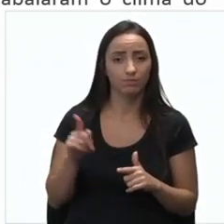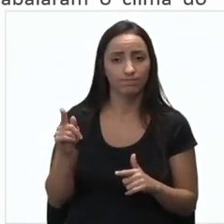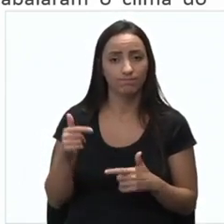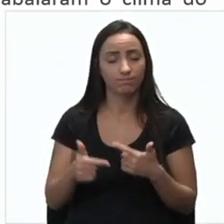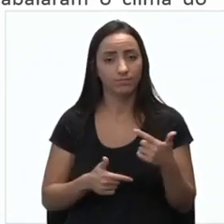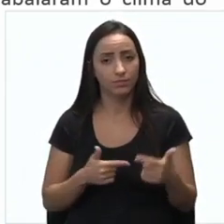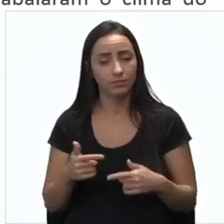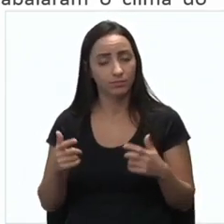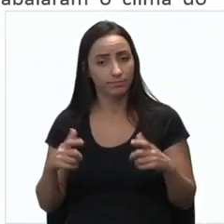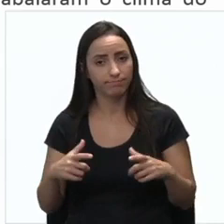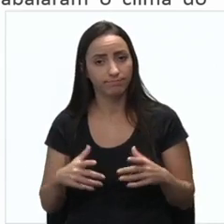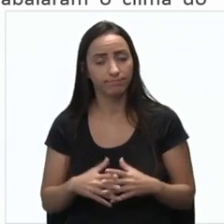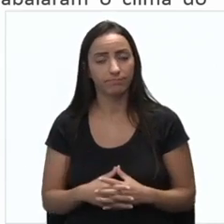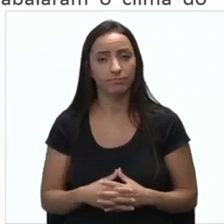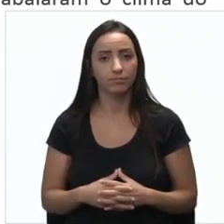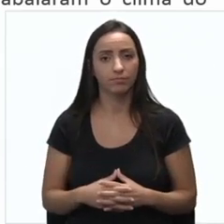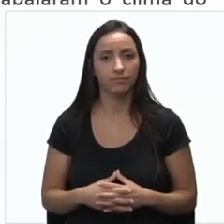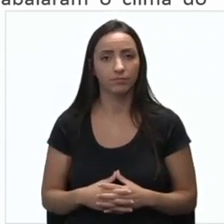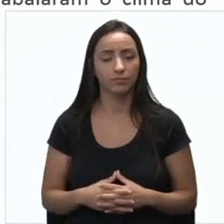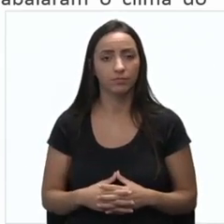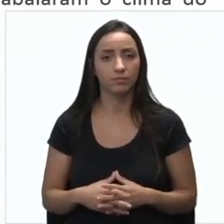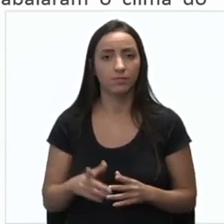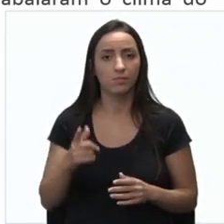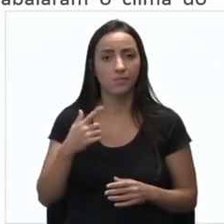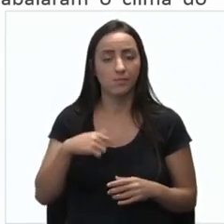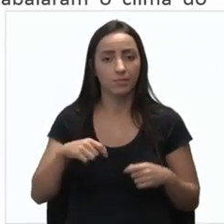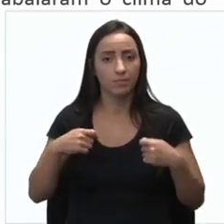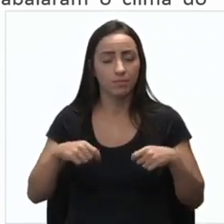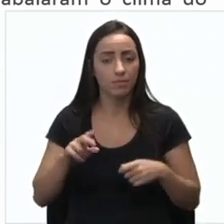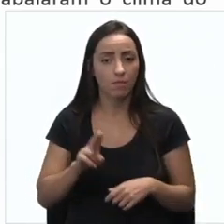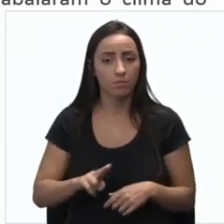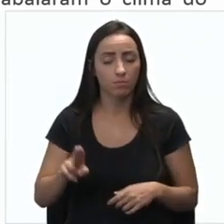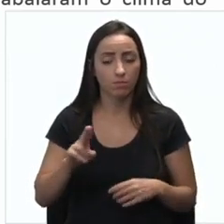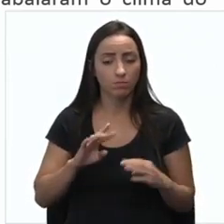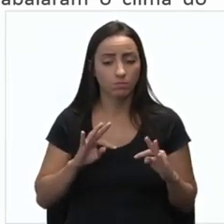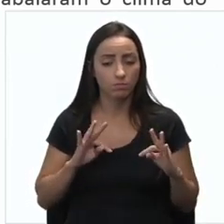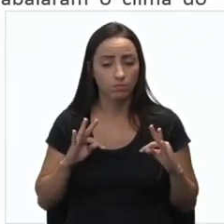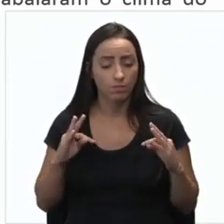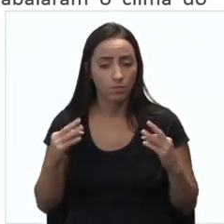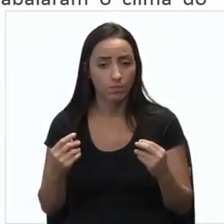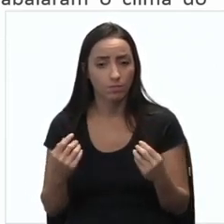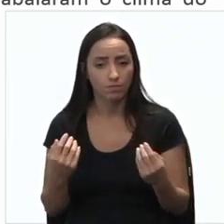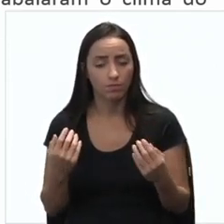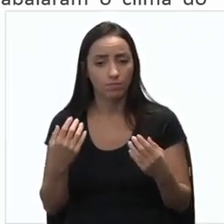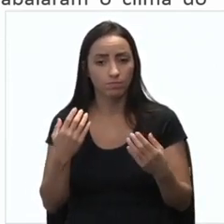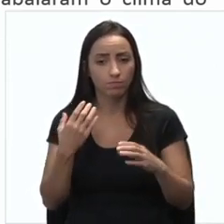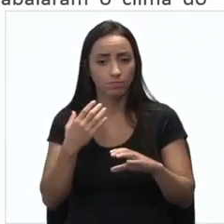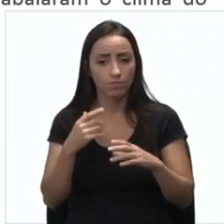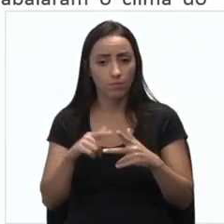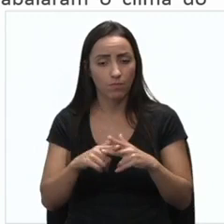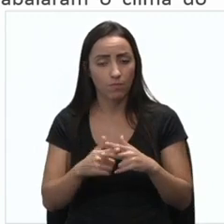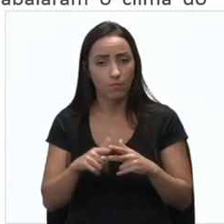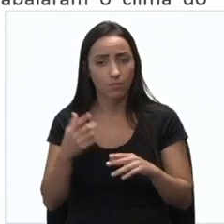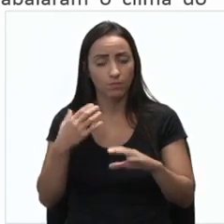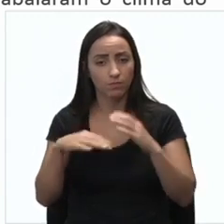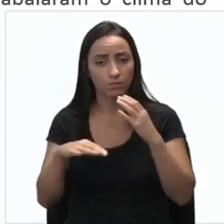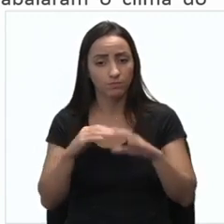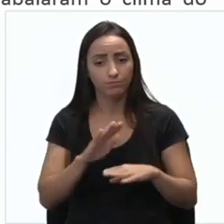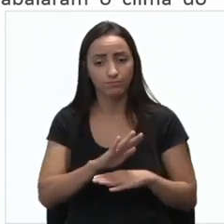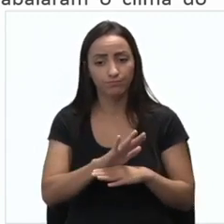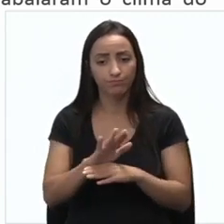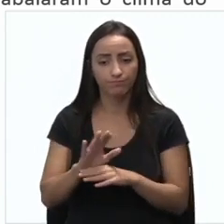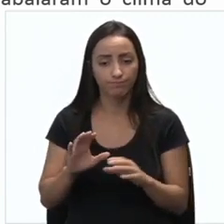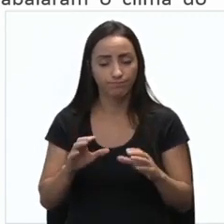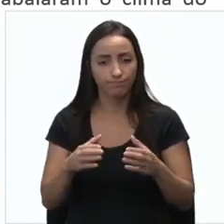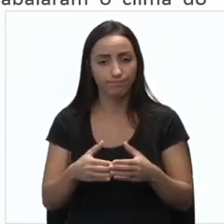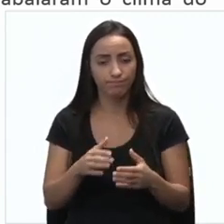Veja, né? Nós devemos utilizar aí todos os recursos de comunicação para poder ajudar a equipe